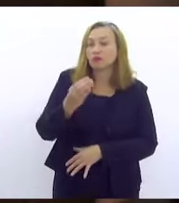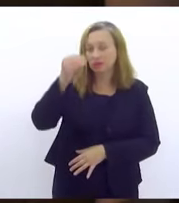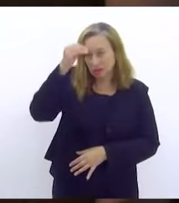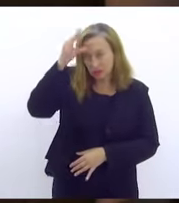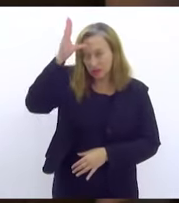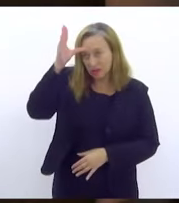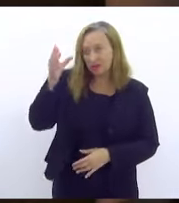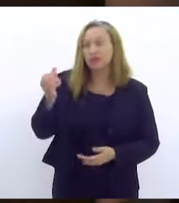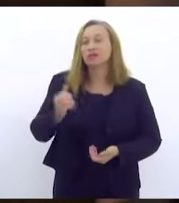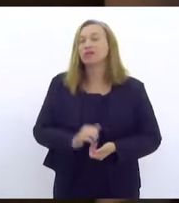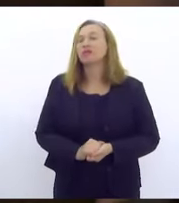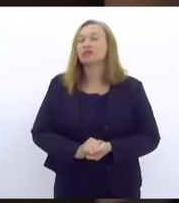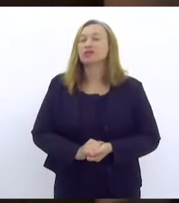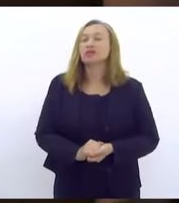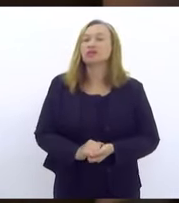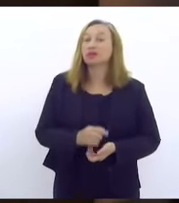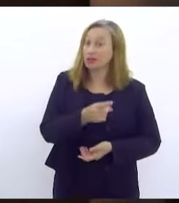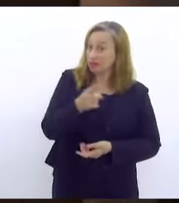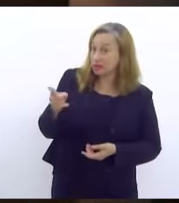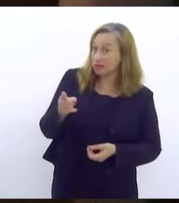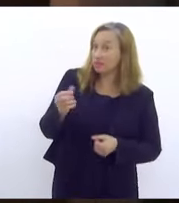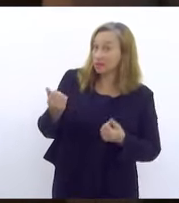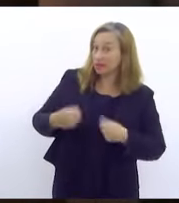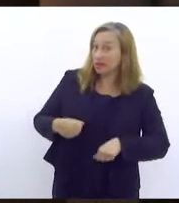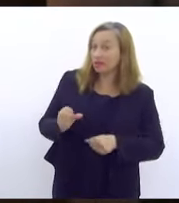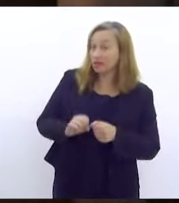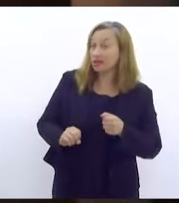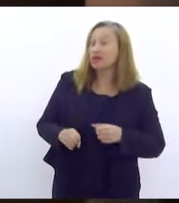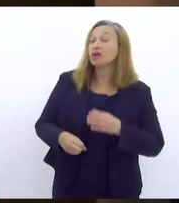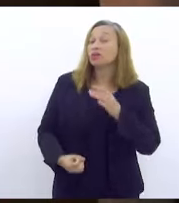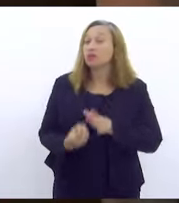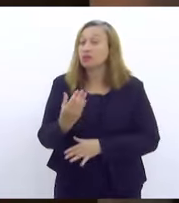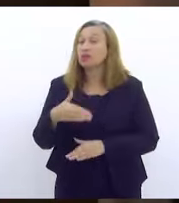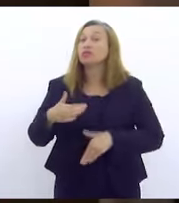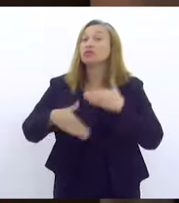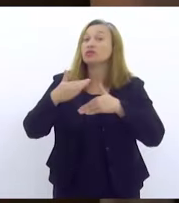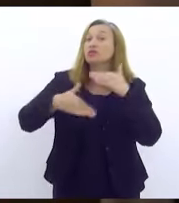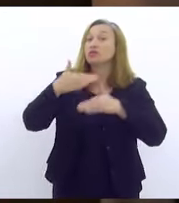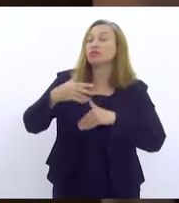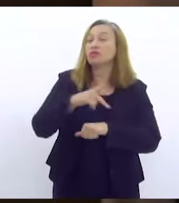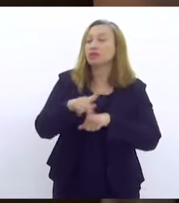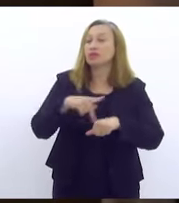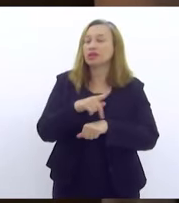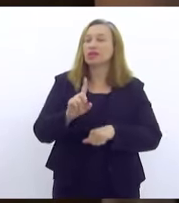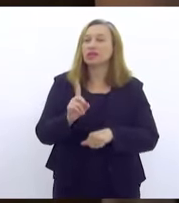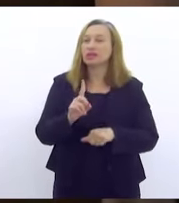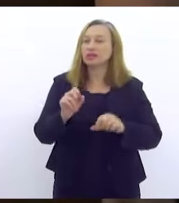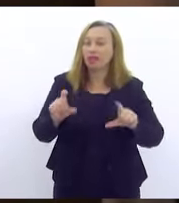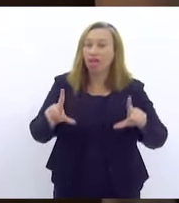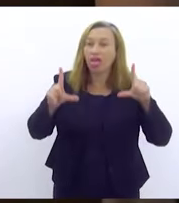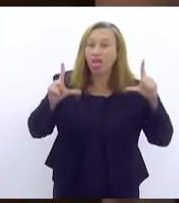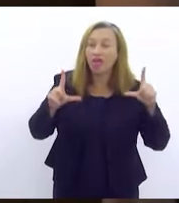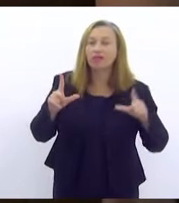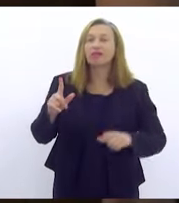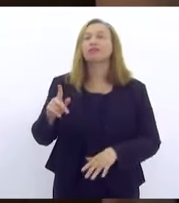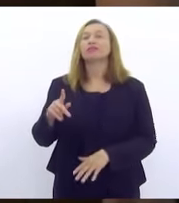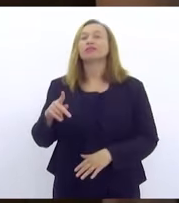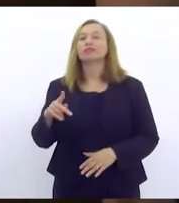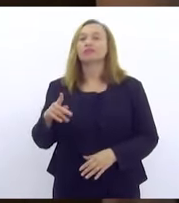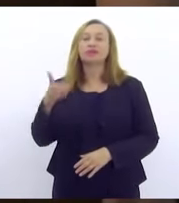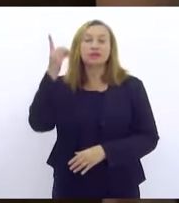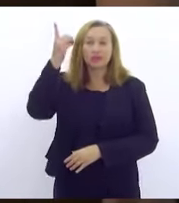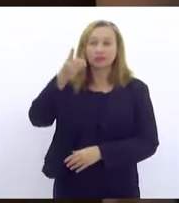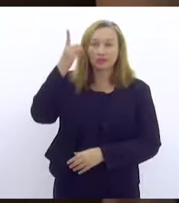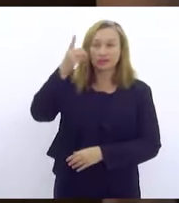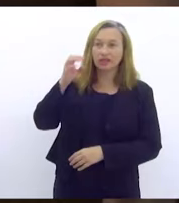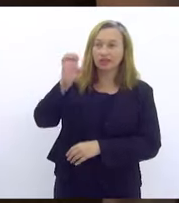eram o que os senhores deveriam estar fazendo nesse momento. Produzir para o desenvolvimento do país, não servir de claque para deputado da esquerda.